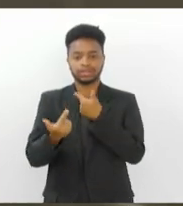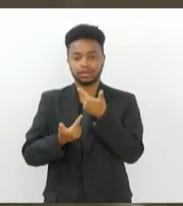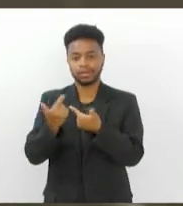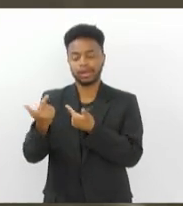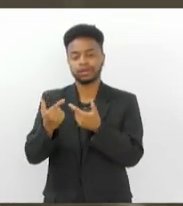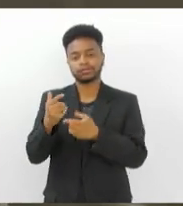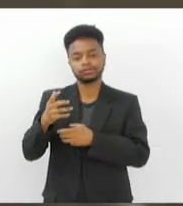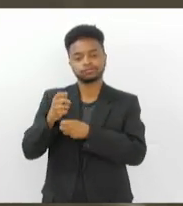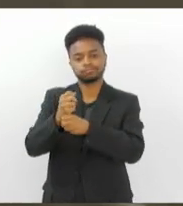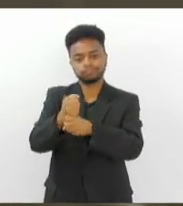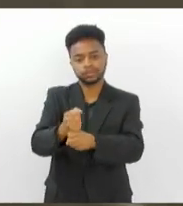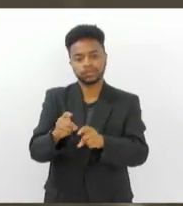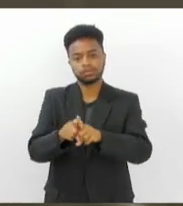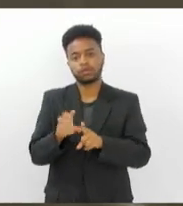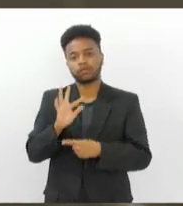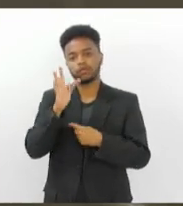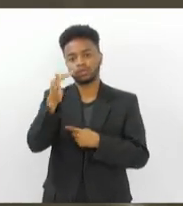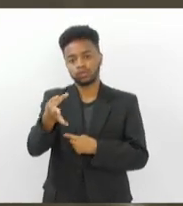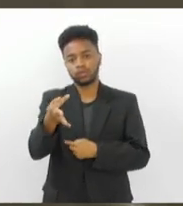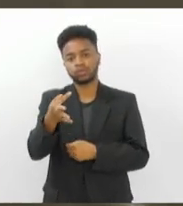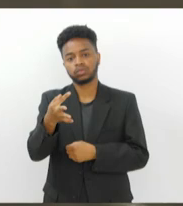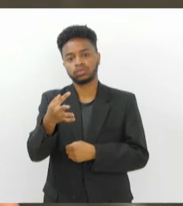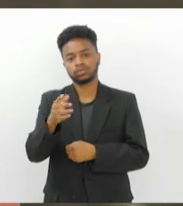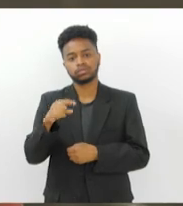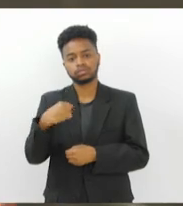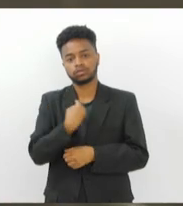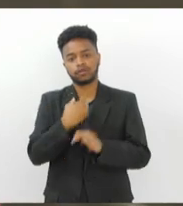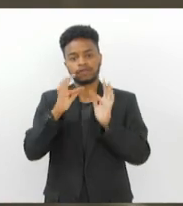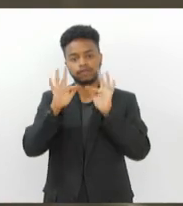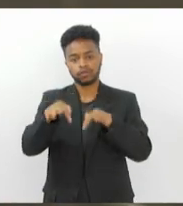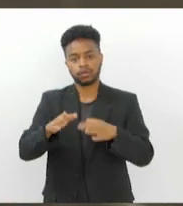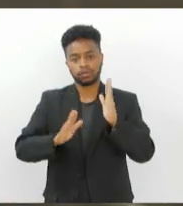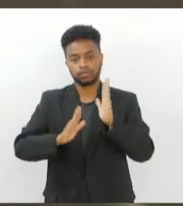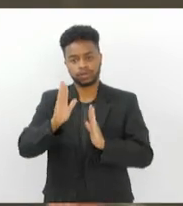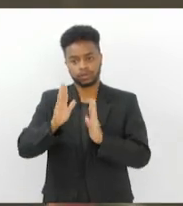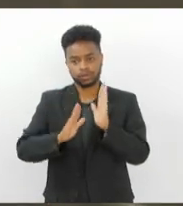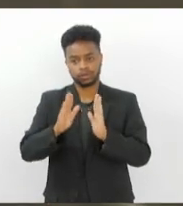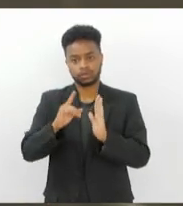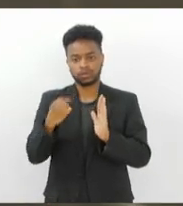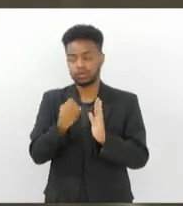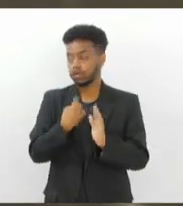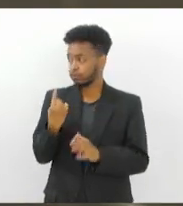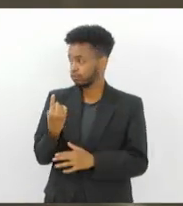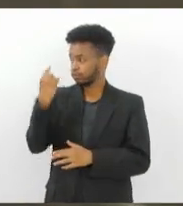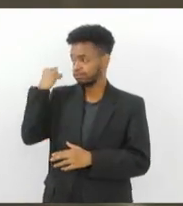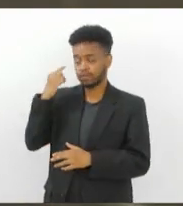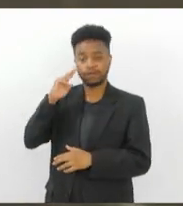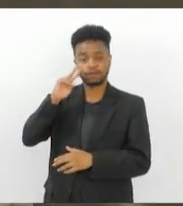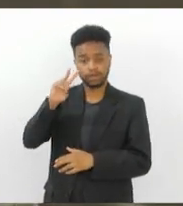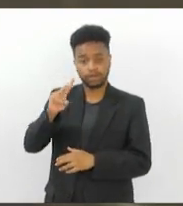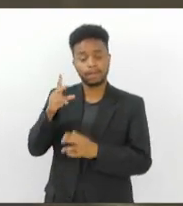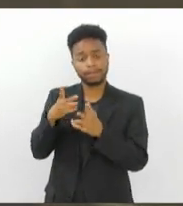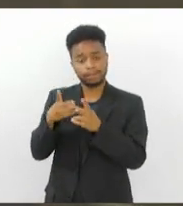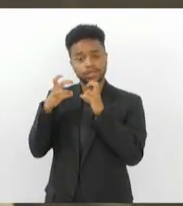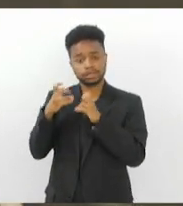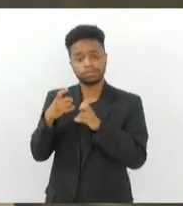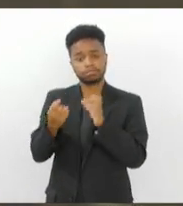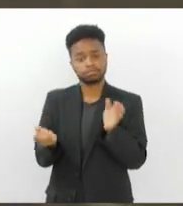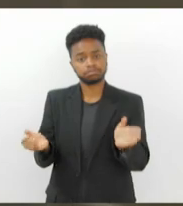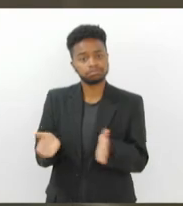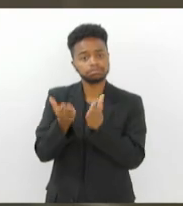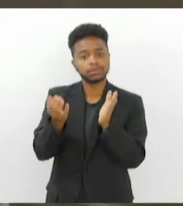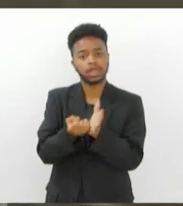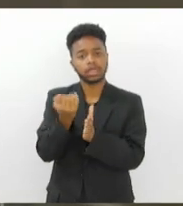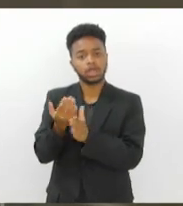números no futuro eh quando acabar o nosso ciclo que é um ciclo a gente vai olhar para trás e vai falar pô a gente conseguiu promover Tais cursos